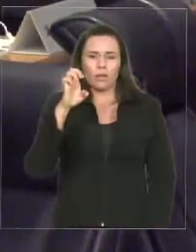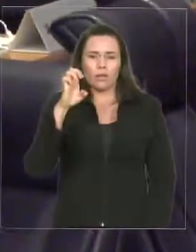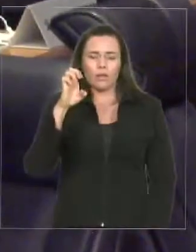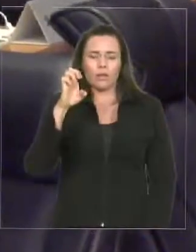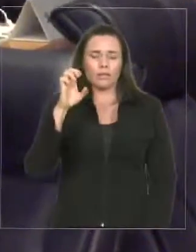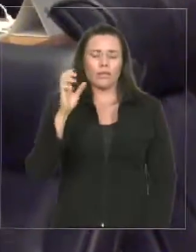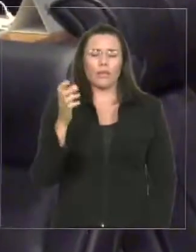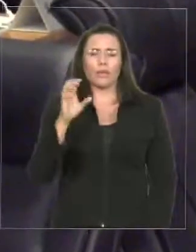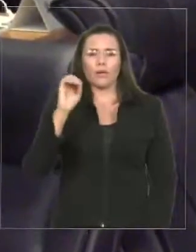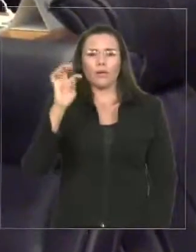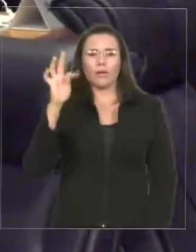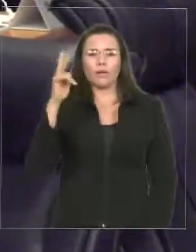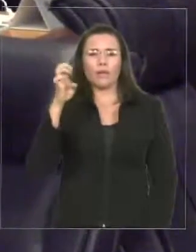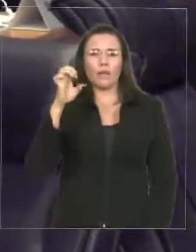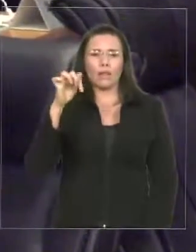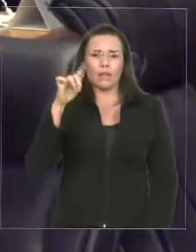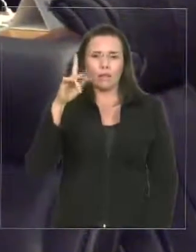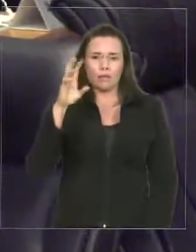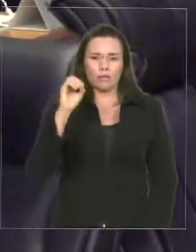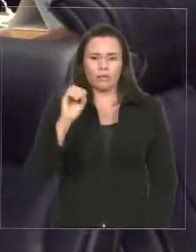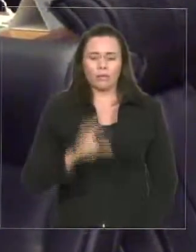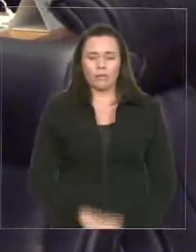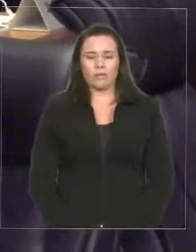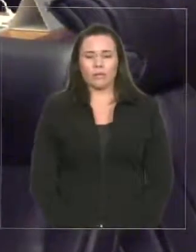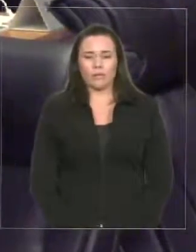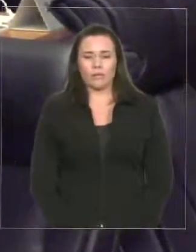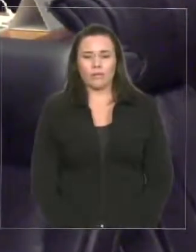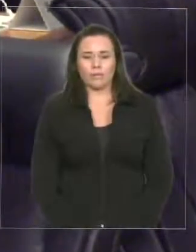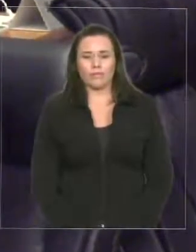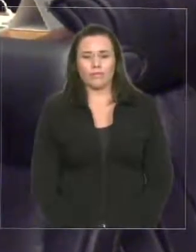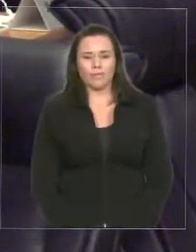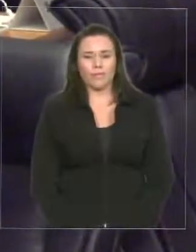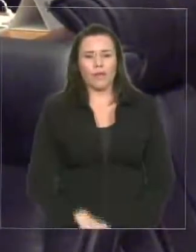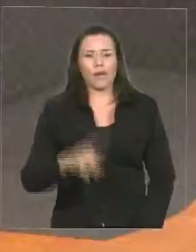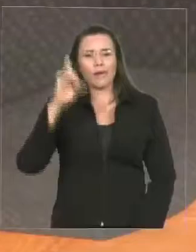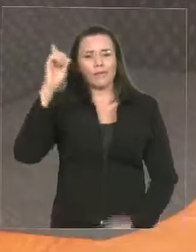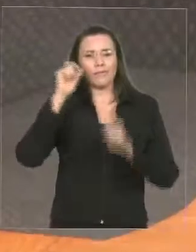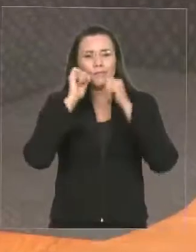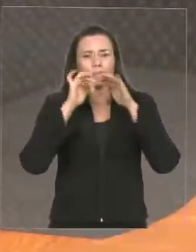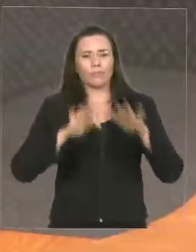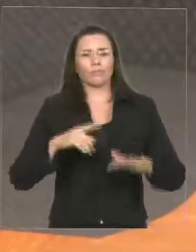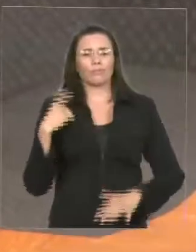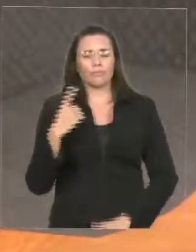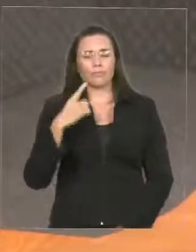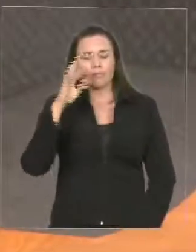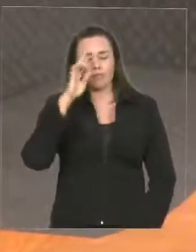Que Deus abençoe todos nós. Senhor presidente, galeria imprensa, senhores servidores.